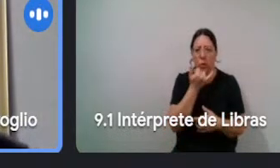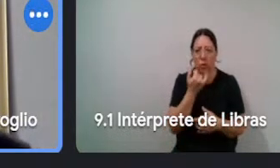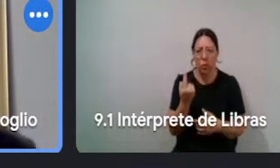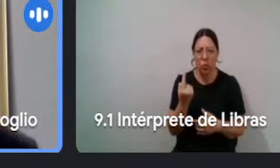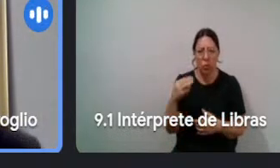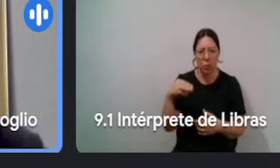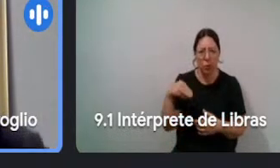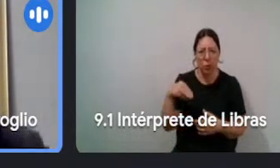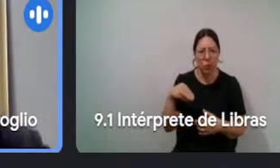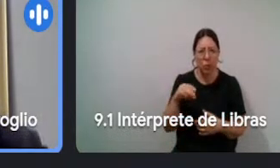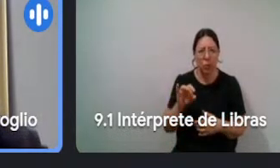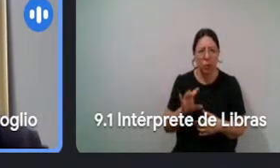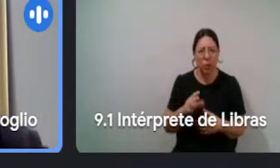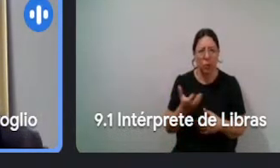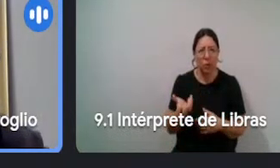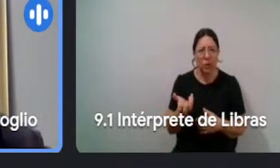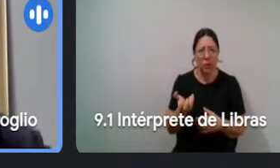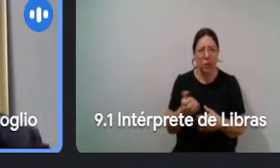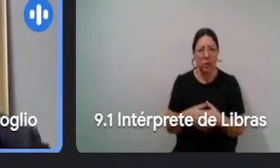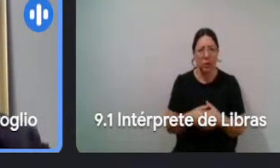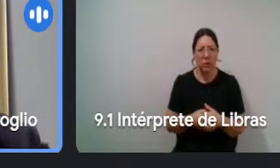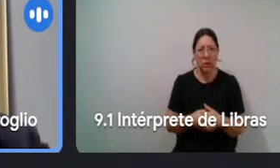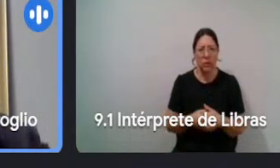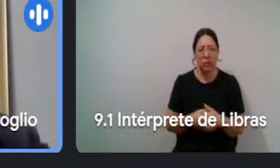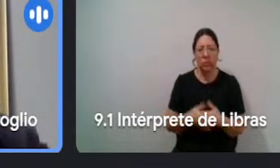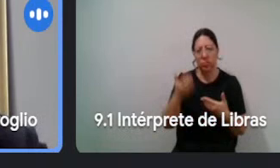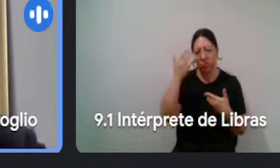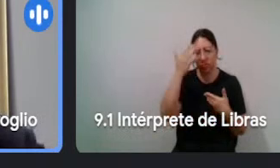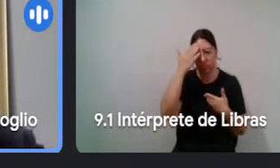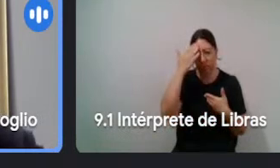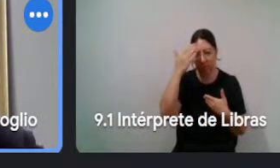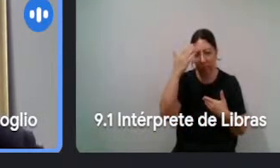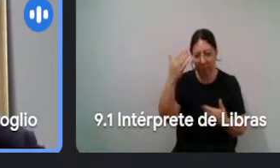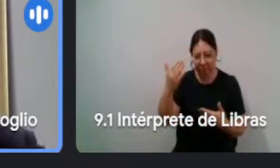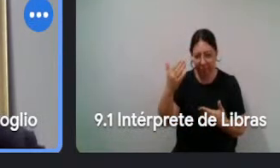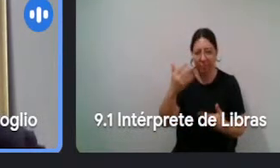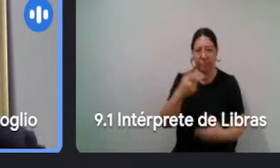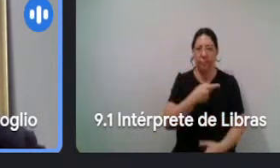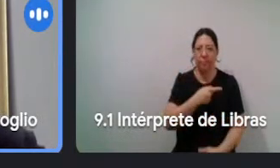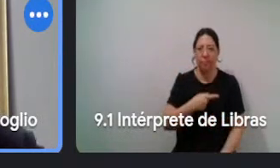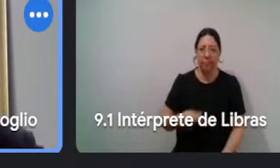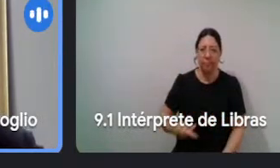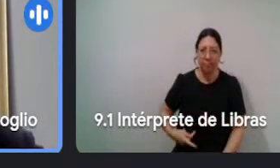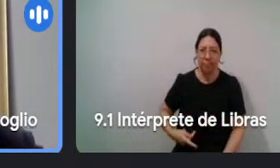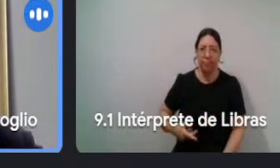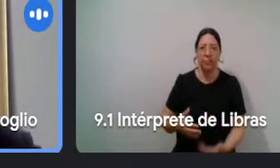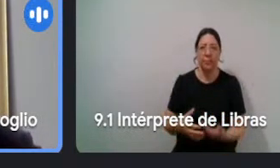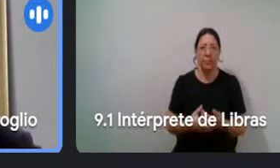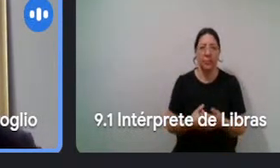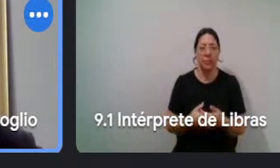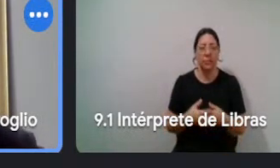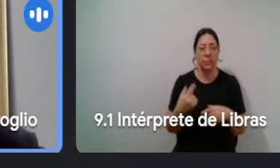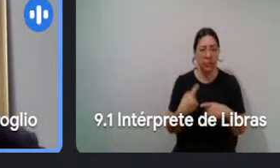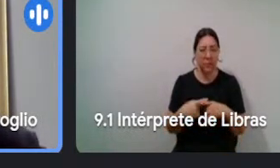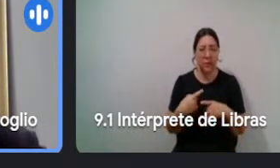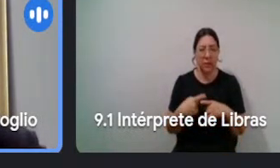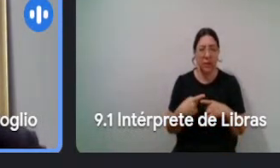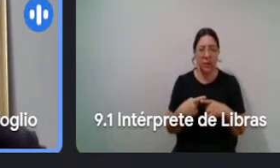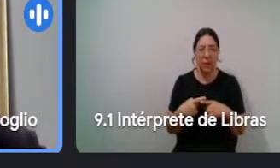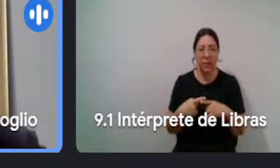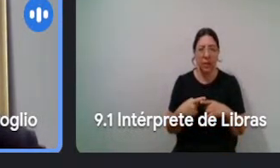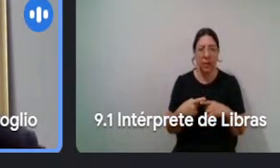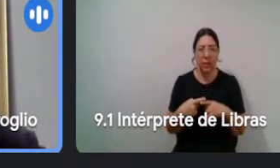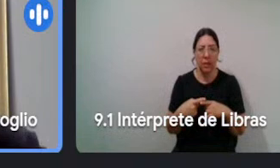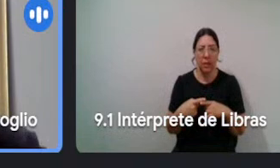só. Gostaria aqui de expressar a minha gratidão à Vossa Excelência pela confiança e da indicação e